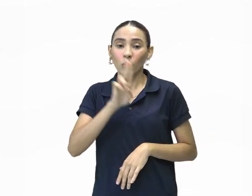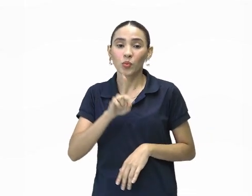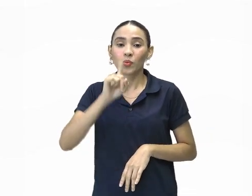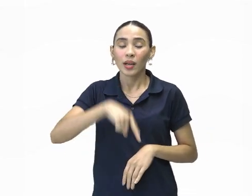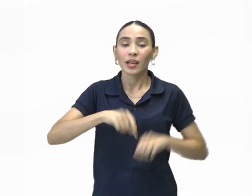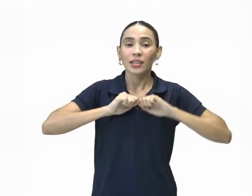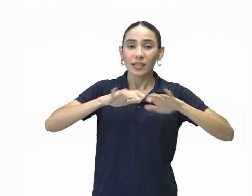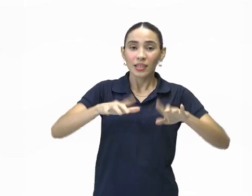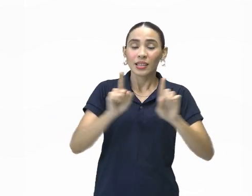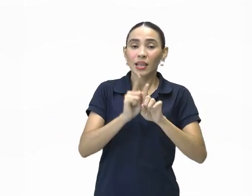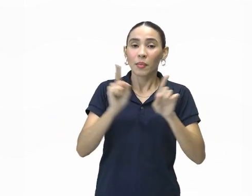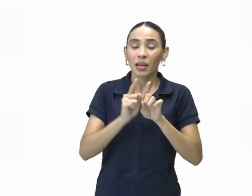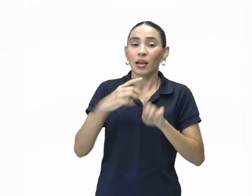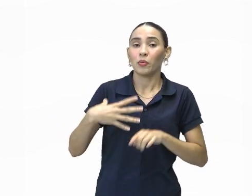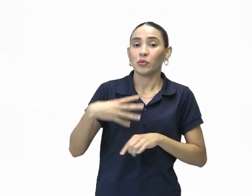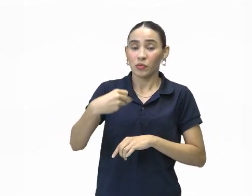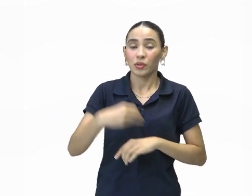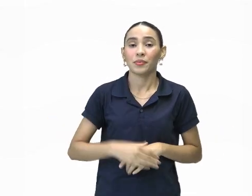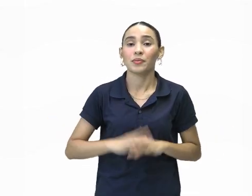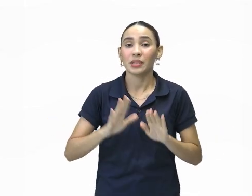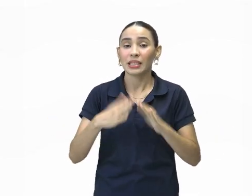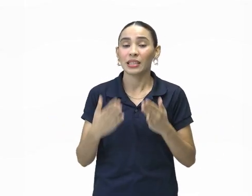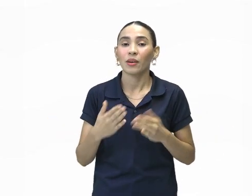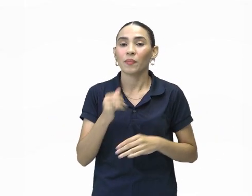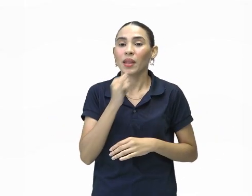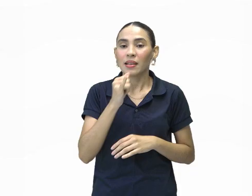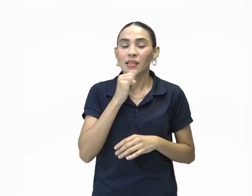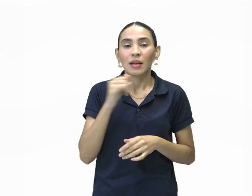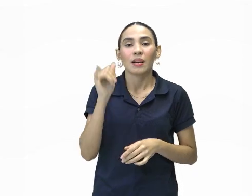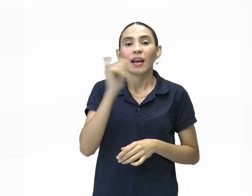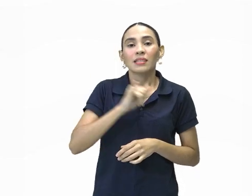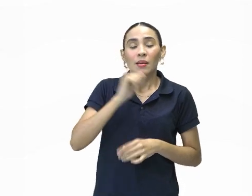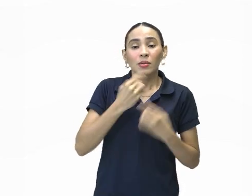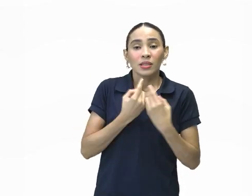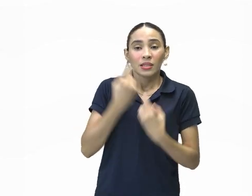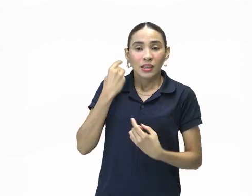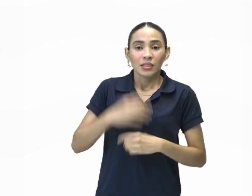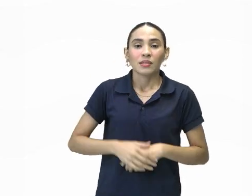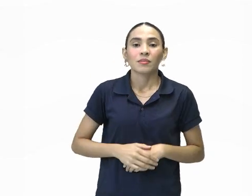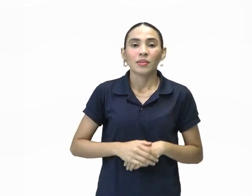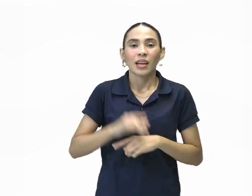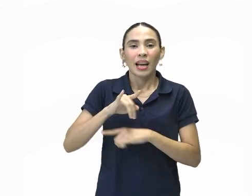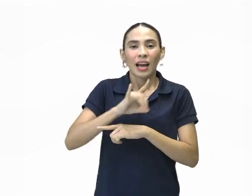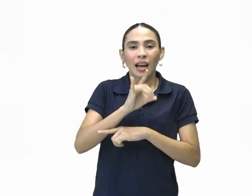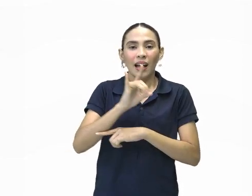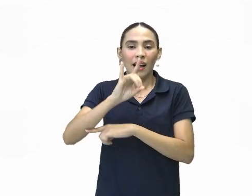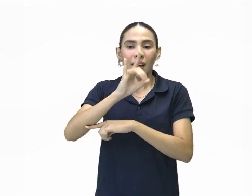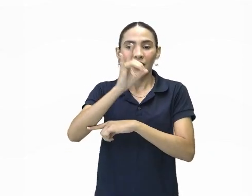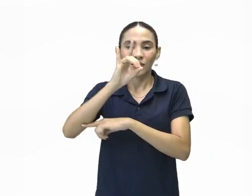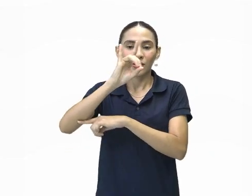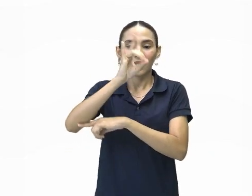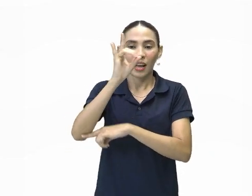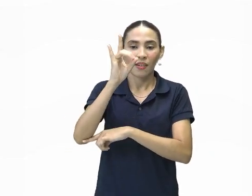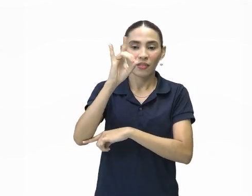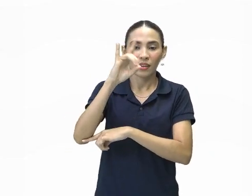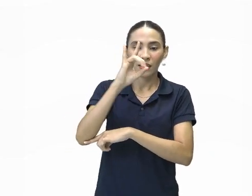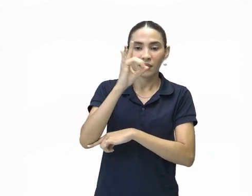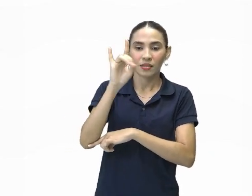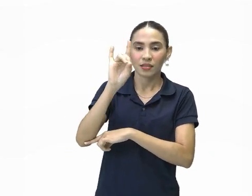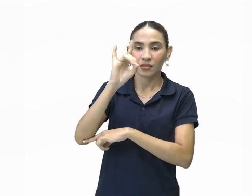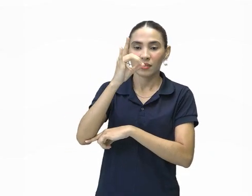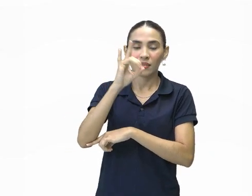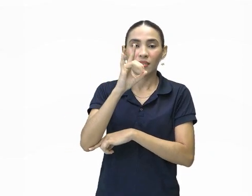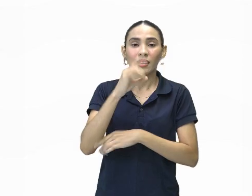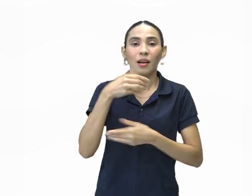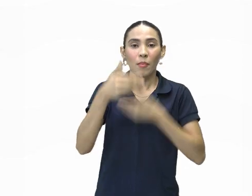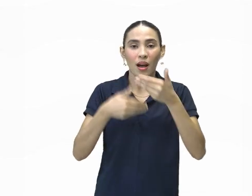são transmitidas aos descendentes. Então, assim como nos exemplos anteriores, né, aquela girafa que foi esticando o pescoço ao longo